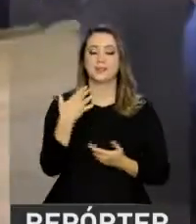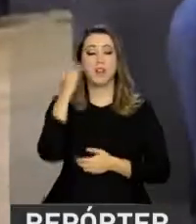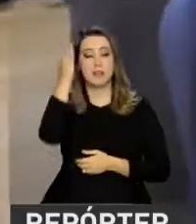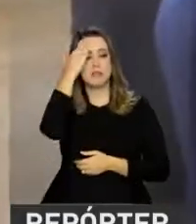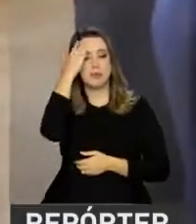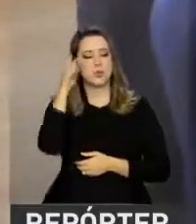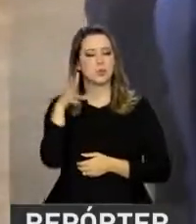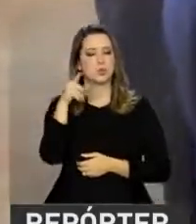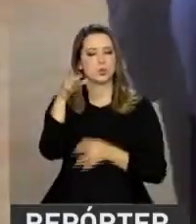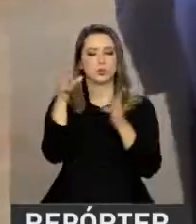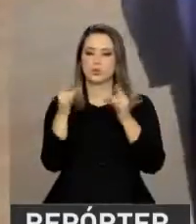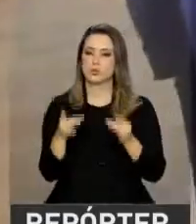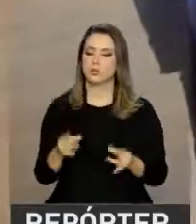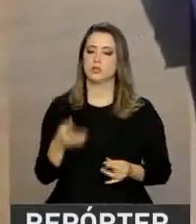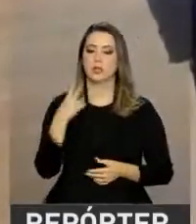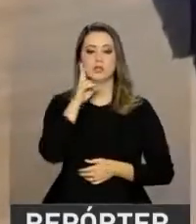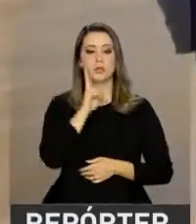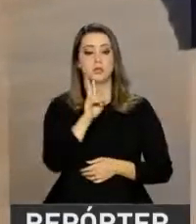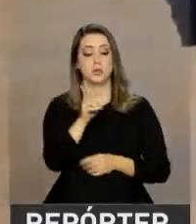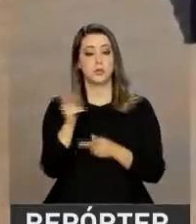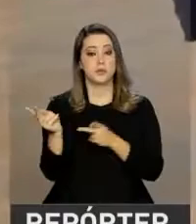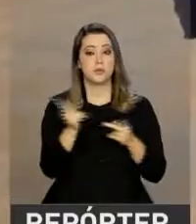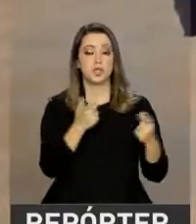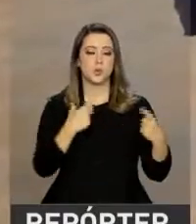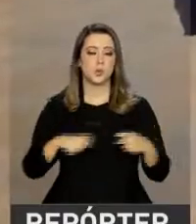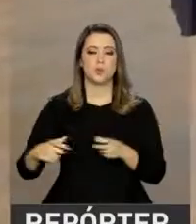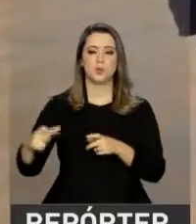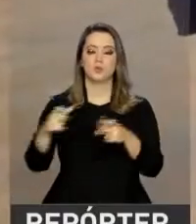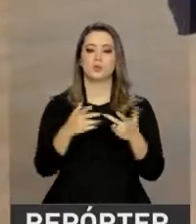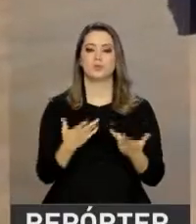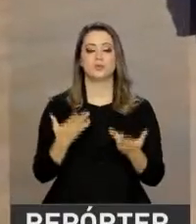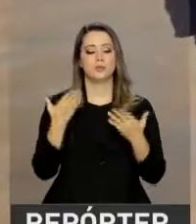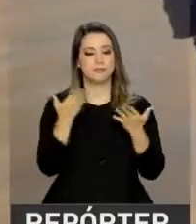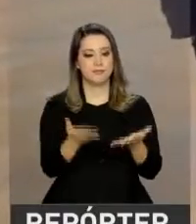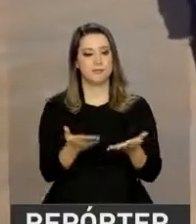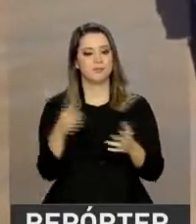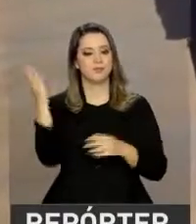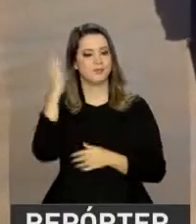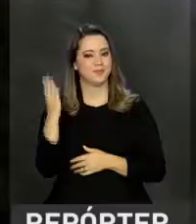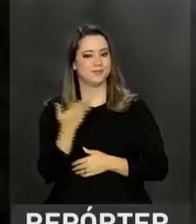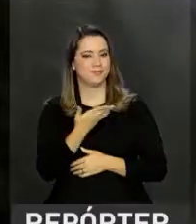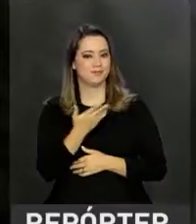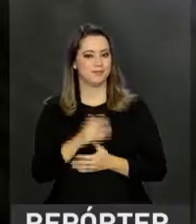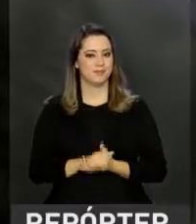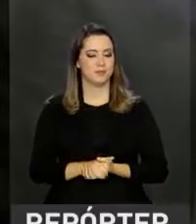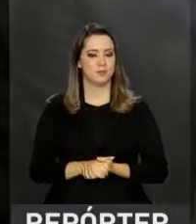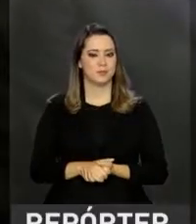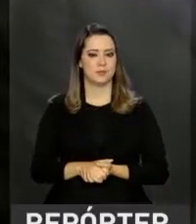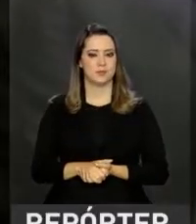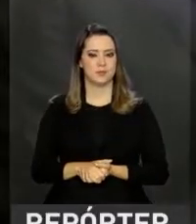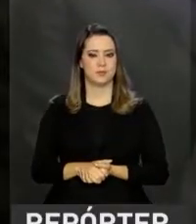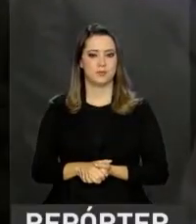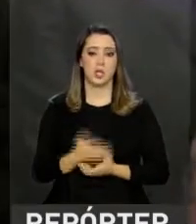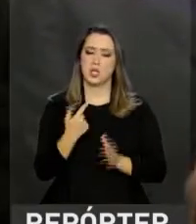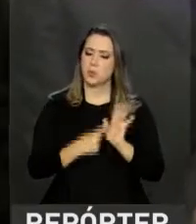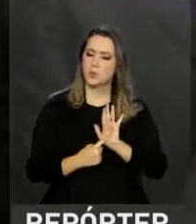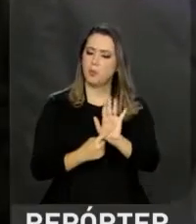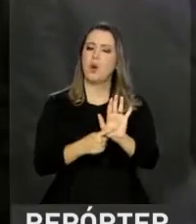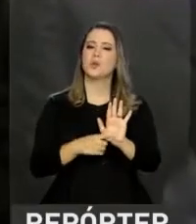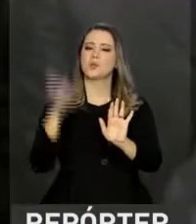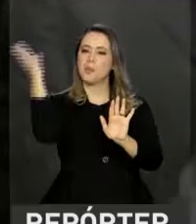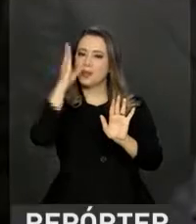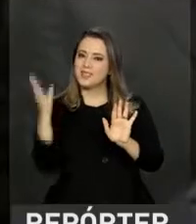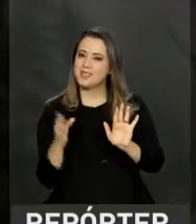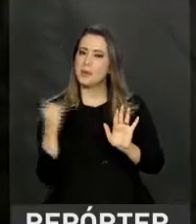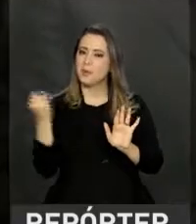o presidente conferiu as instalações do novo acelerador de partículas brasileiro isto mostra o que é o brasil acabei até